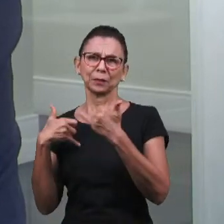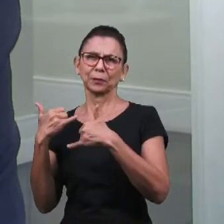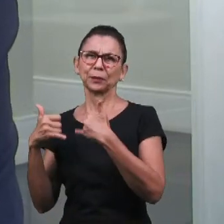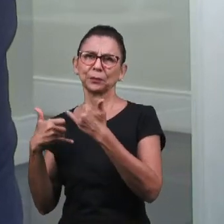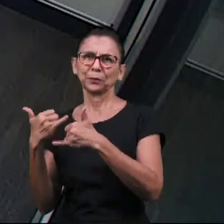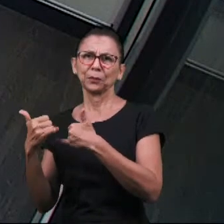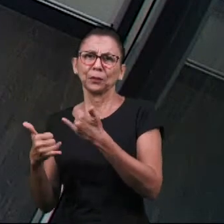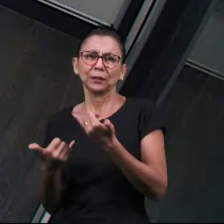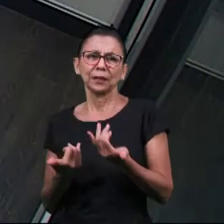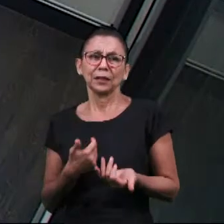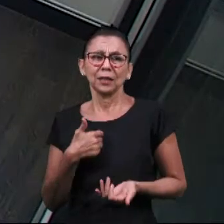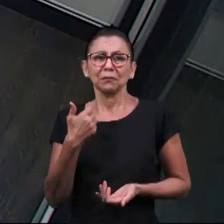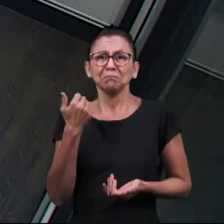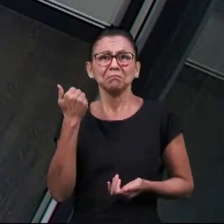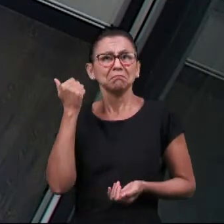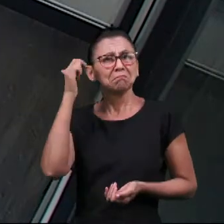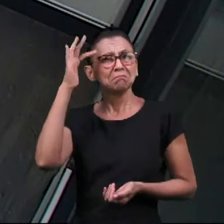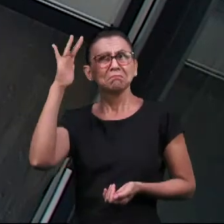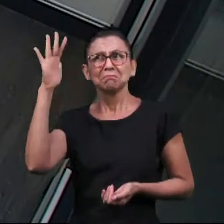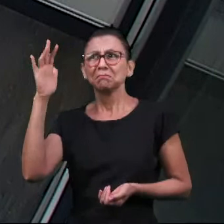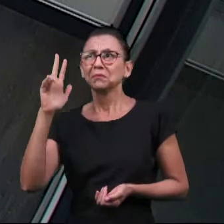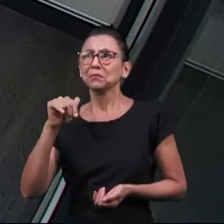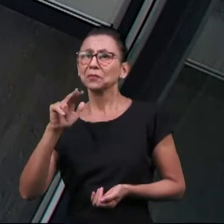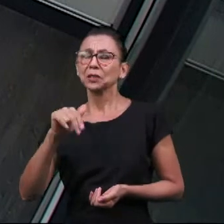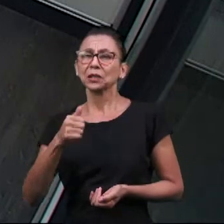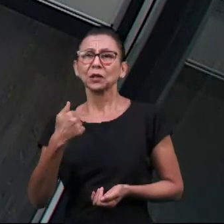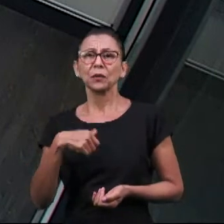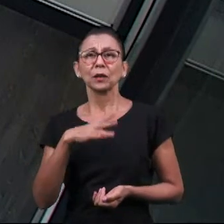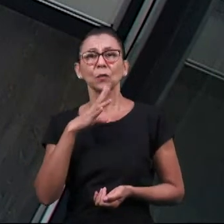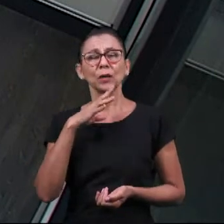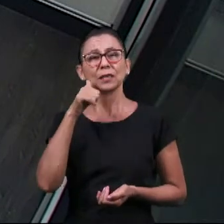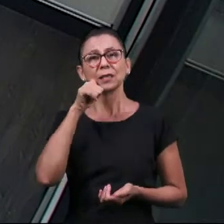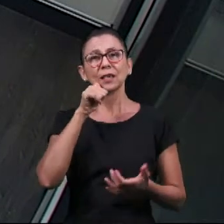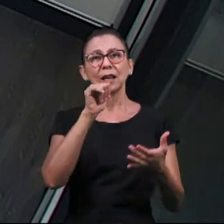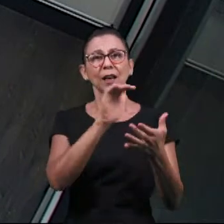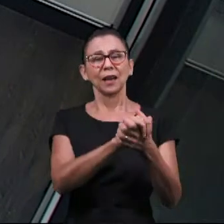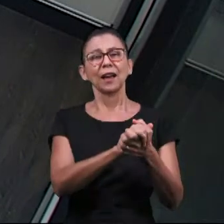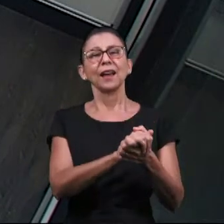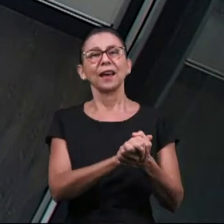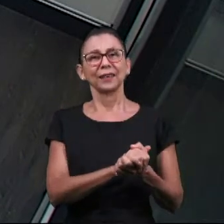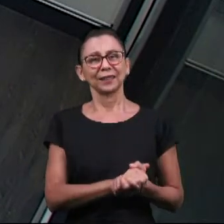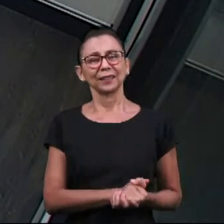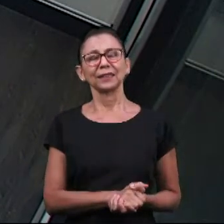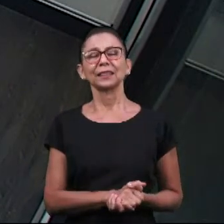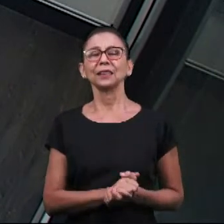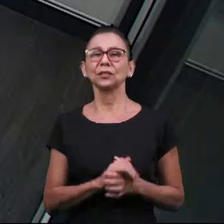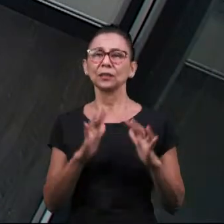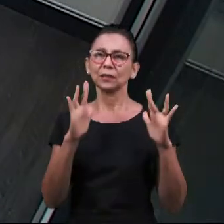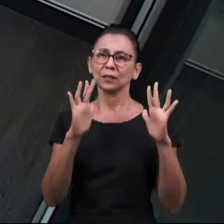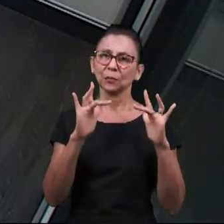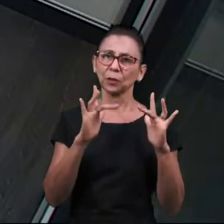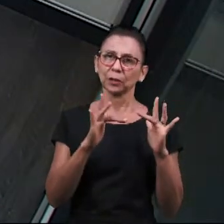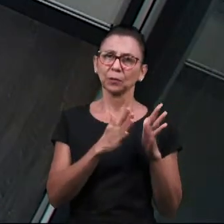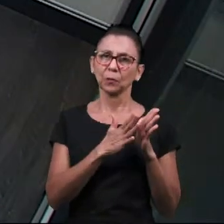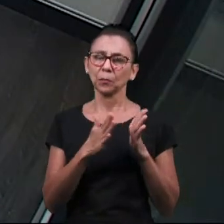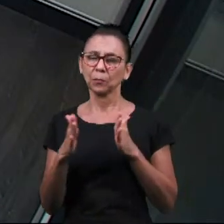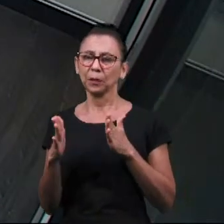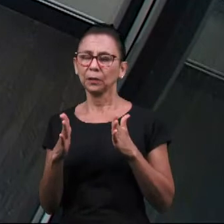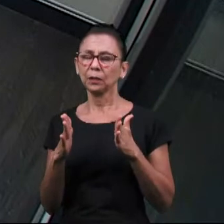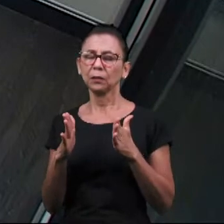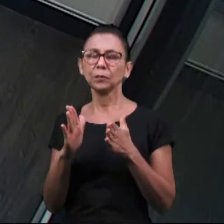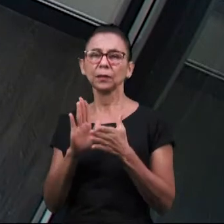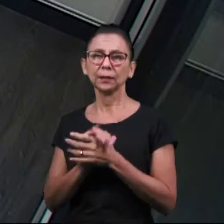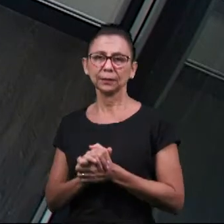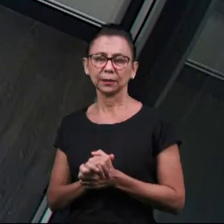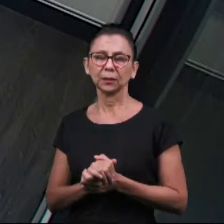Aleluia. E a partir daí oramos e fizemos este compromisso e estamos na presença do Senhor. Quanto tempo já de casamento, pastor? Nós